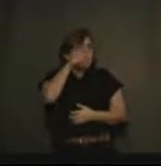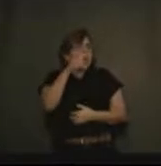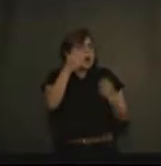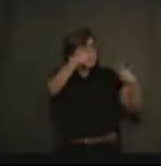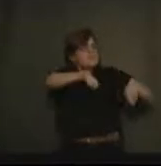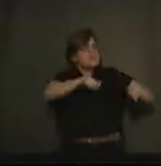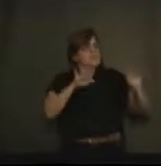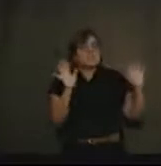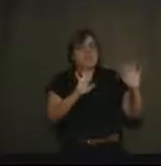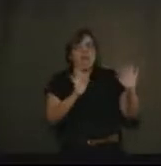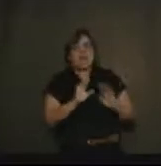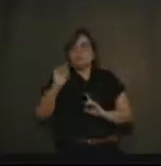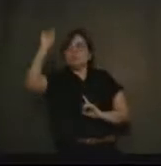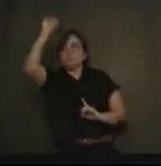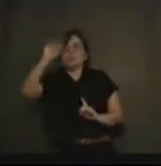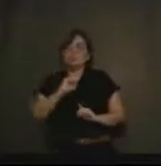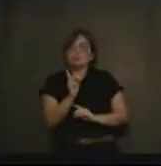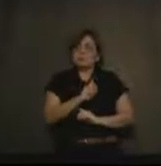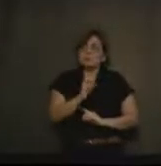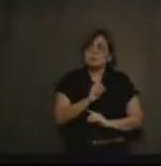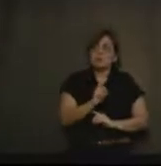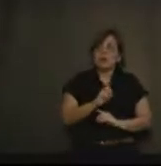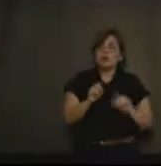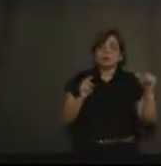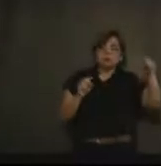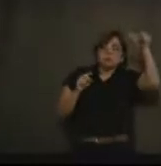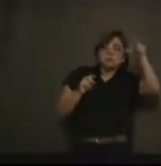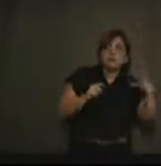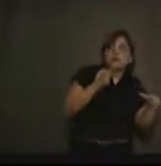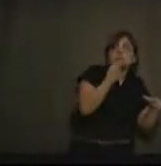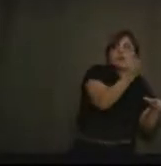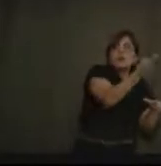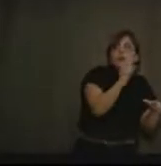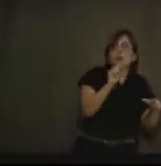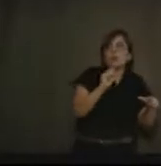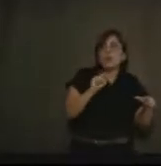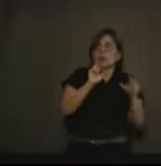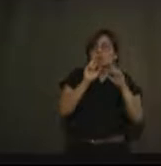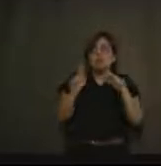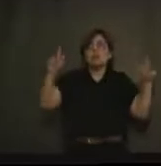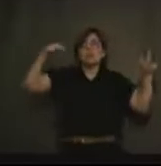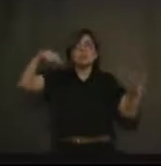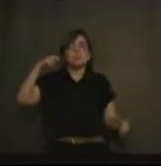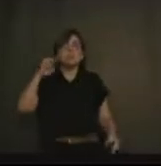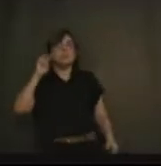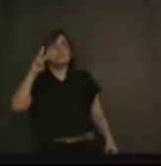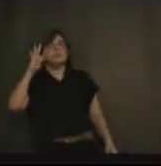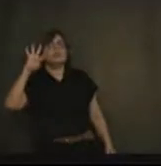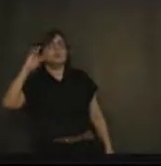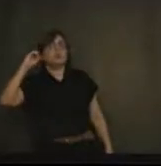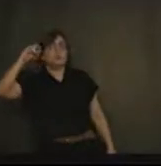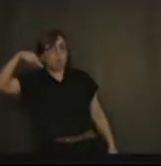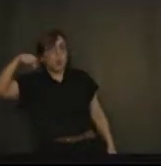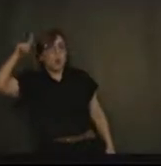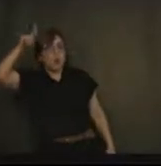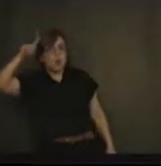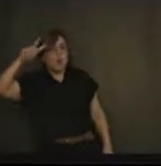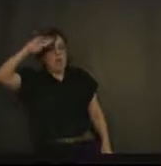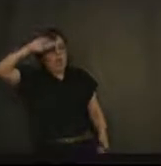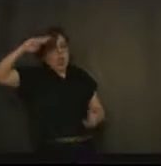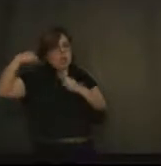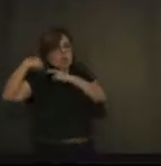bem isso. O que o Lagrange queria dizer é que, ao contrário de Newton, que achava que realmente Deus tem que intervir o tempo todo, ele achava que